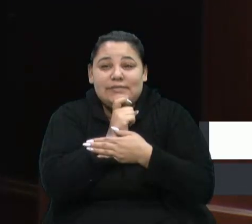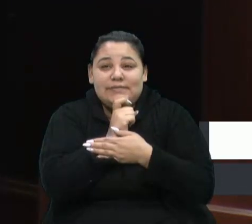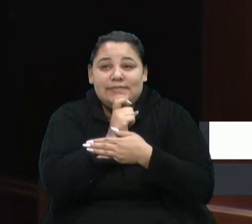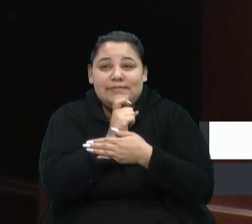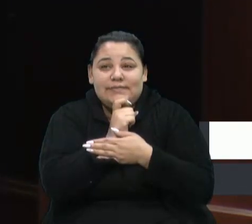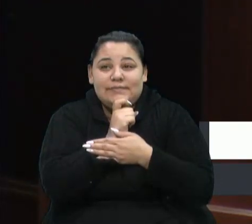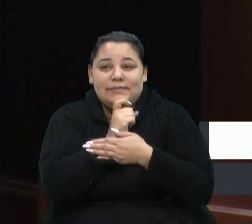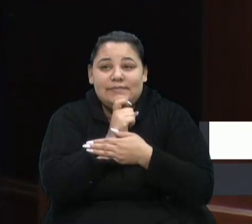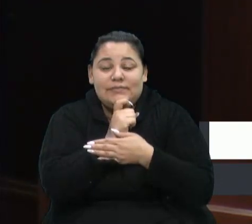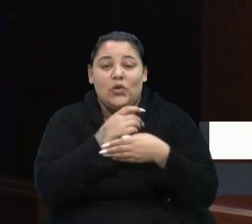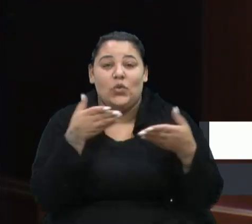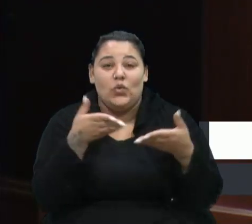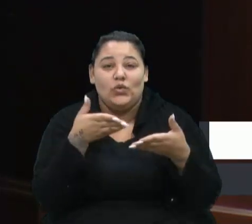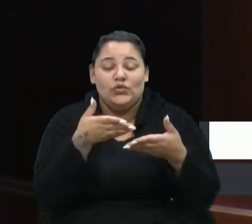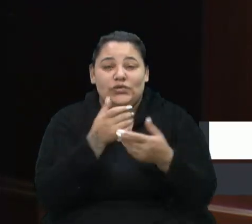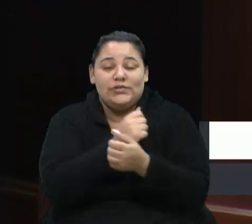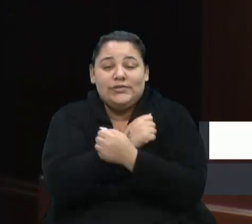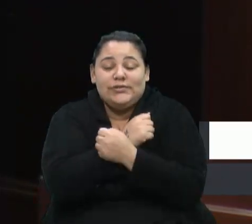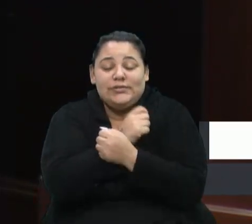hoje do inverno.